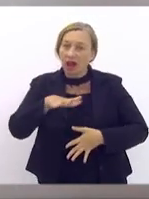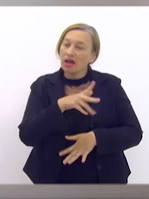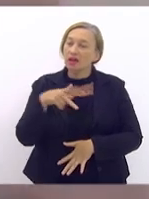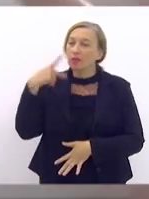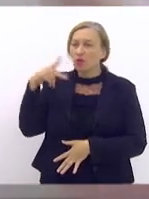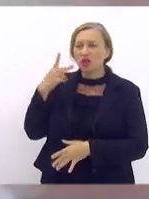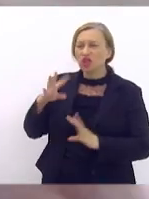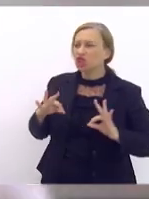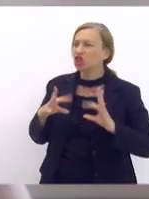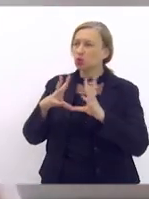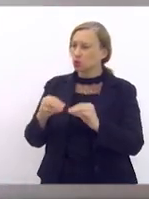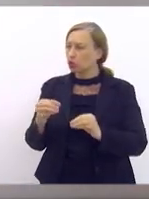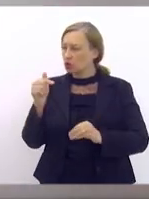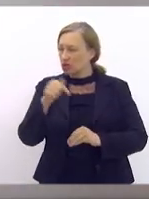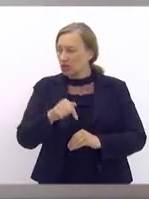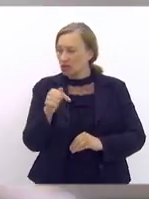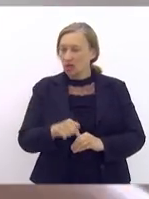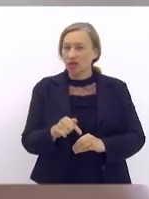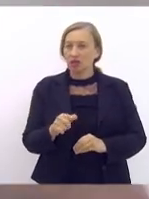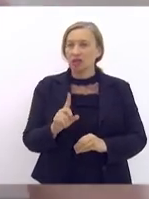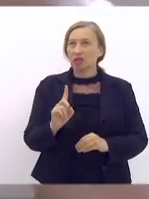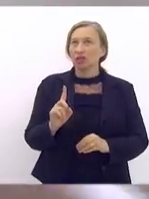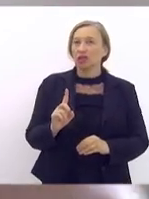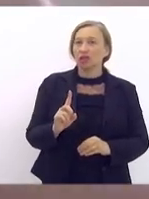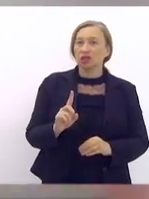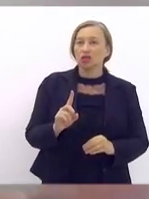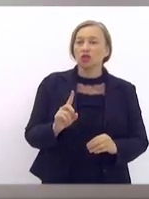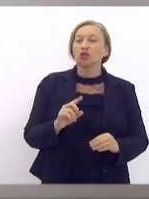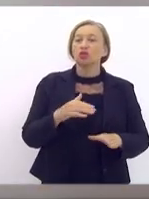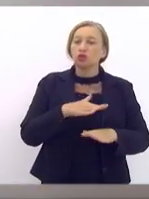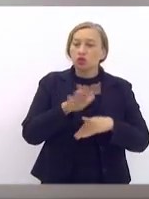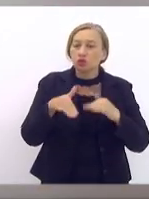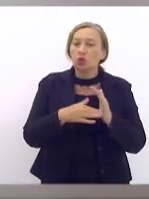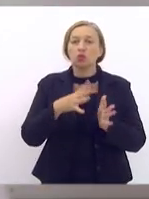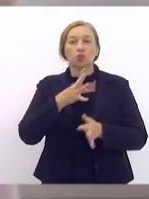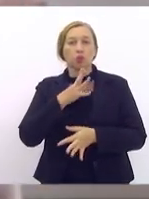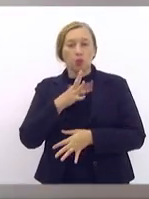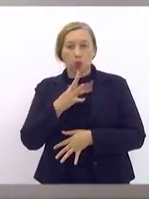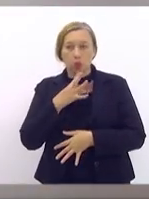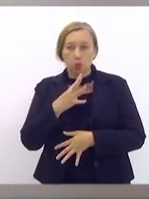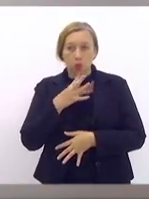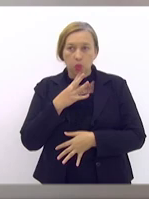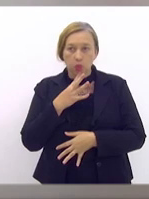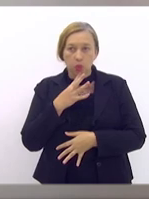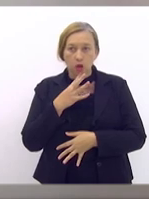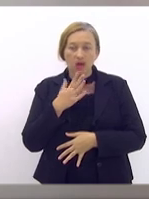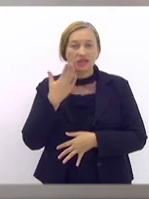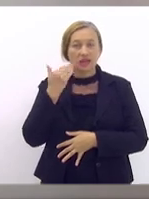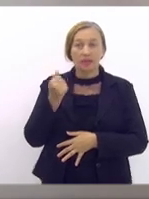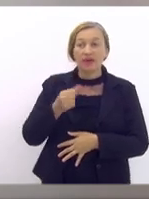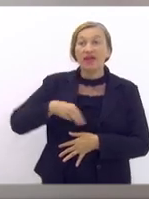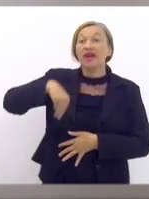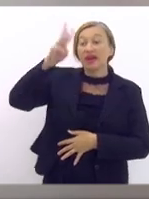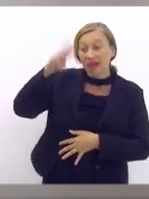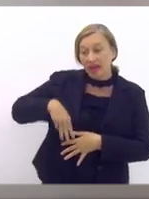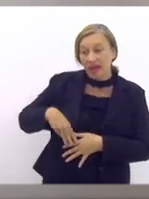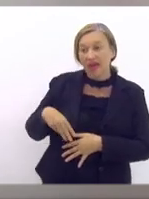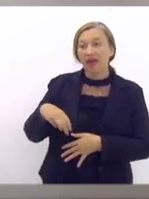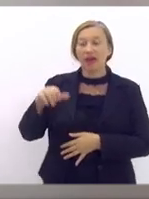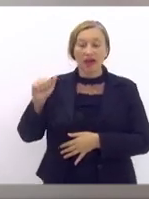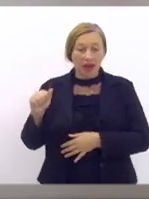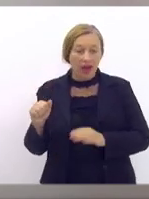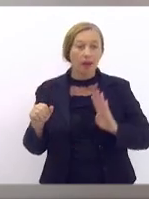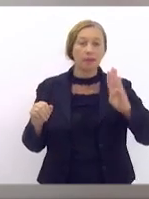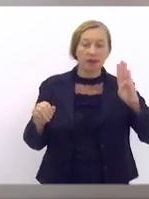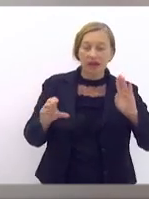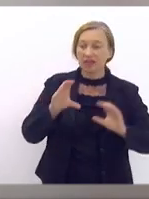em que todos ali não são anônimos, se percebe, né, é possível distinguir quem é o perpetrador daquela violência, quem